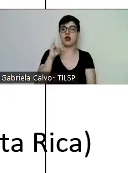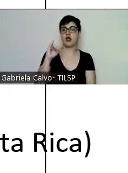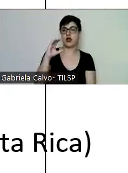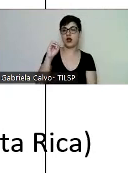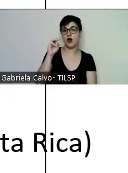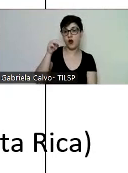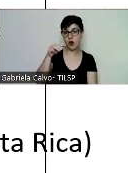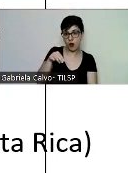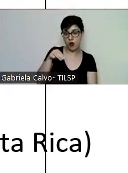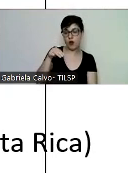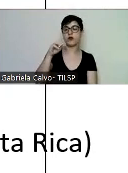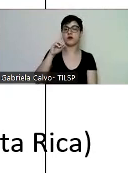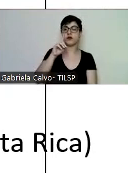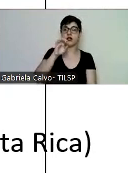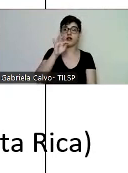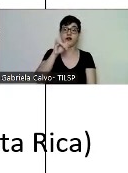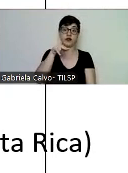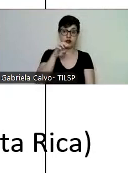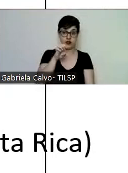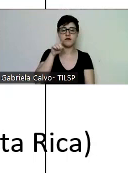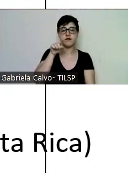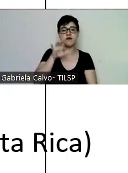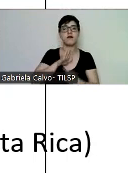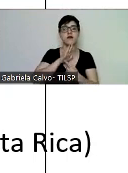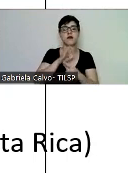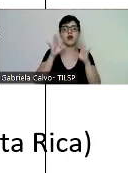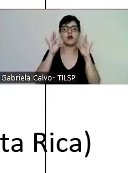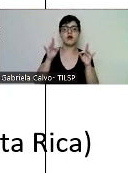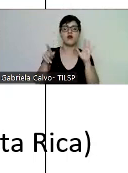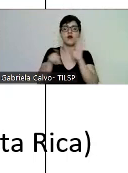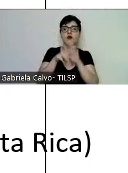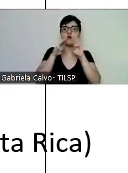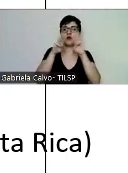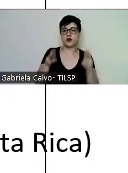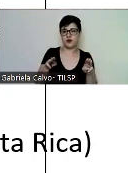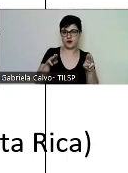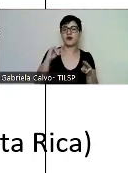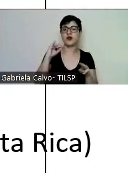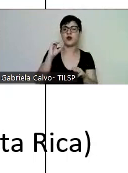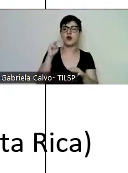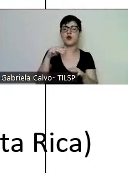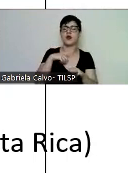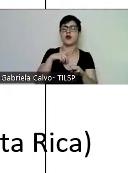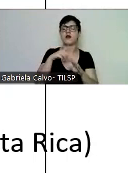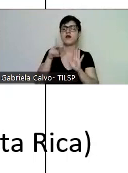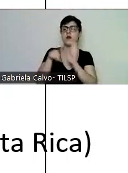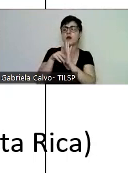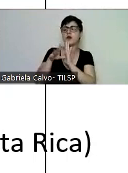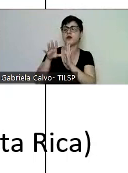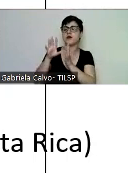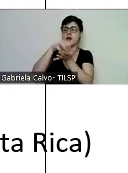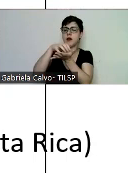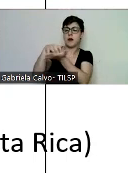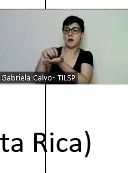define que na verdade é o comitê permanente para a definição de Museu e contém vários comitês permanentes com temáticas específicas e voltados para